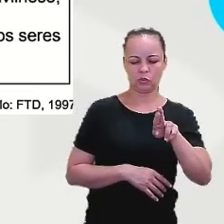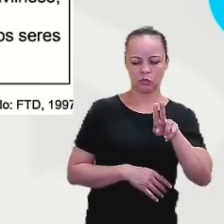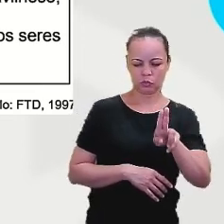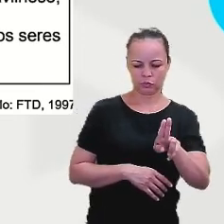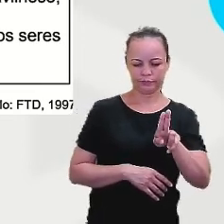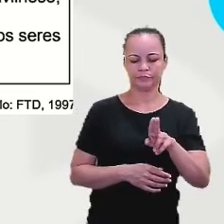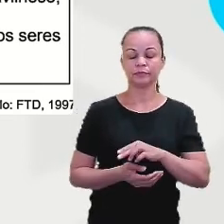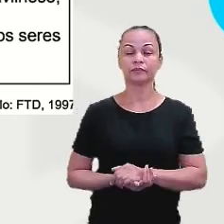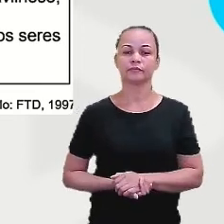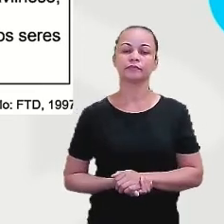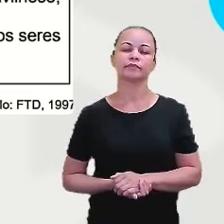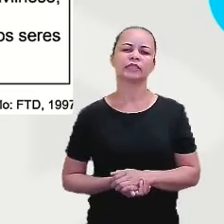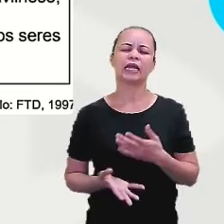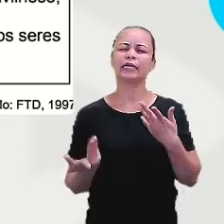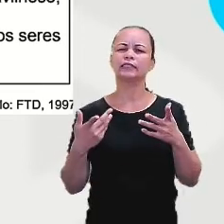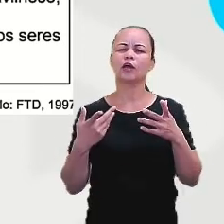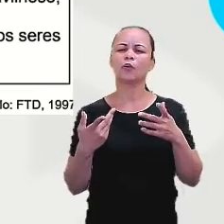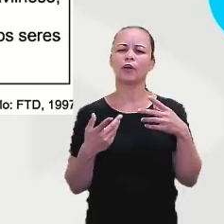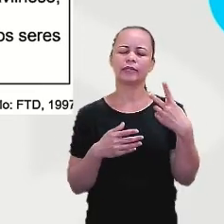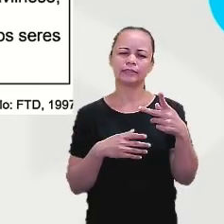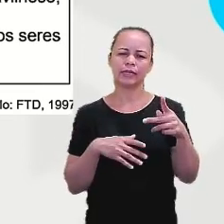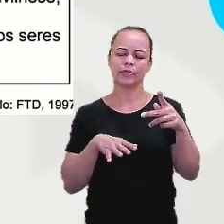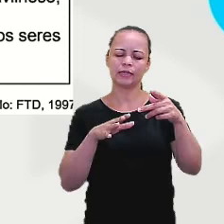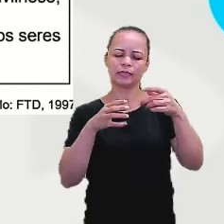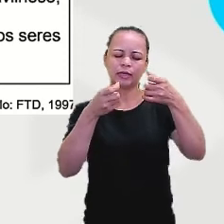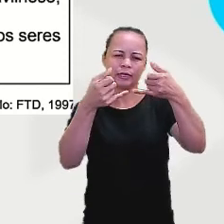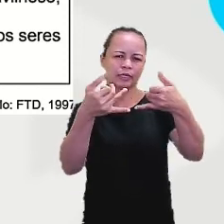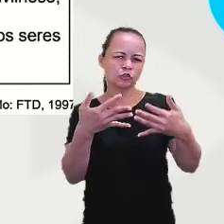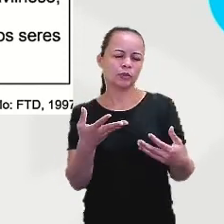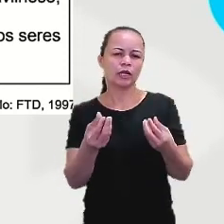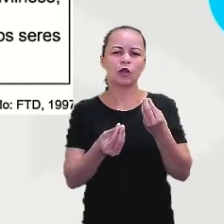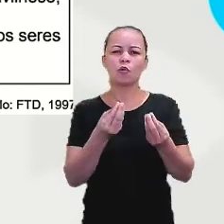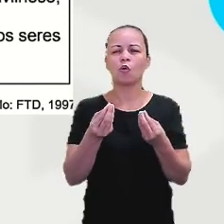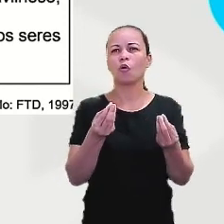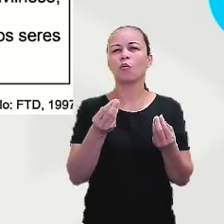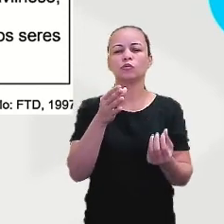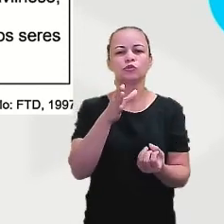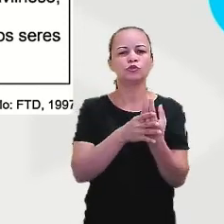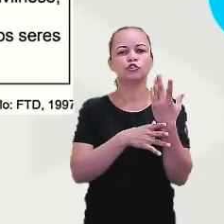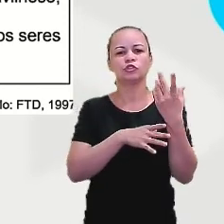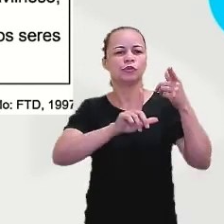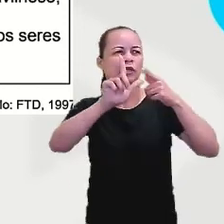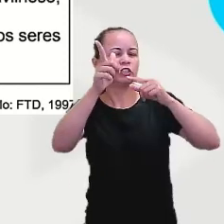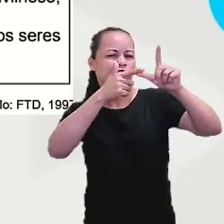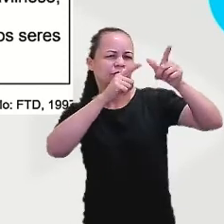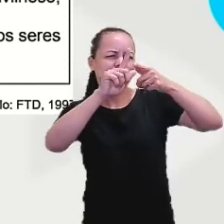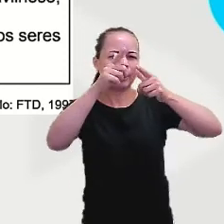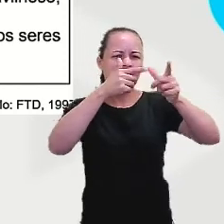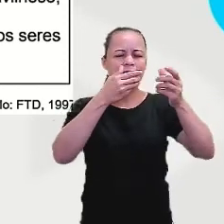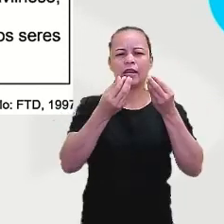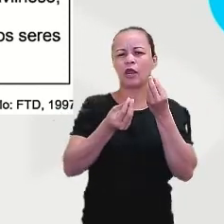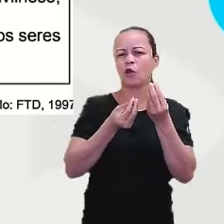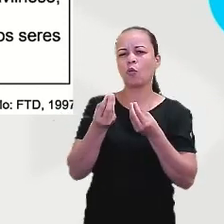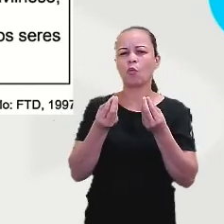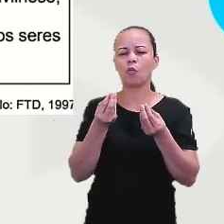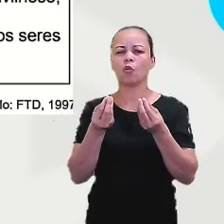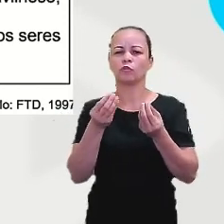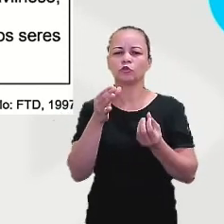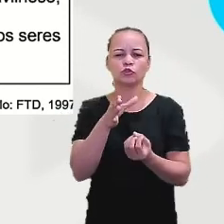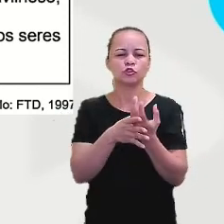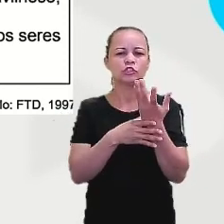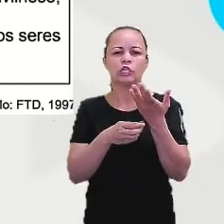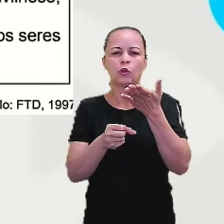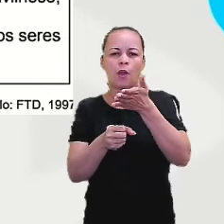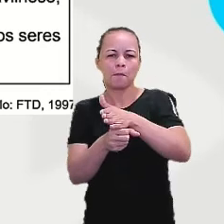que a lenda, ela sempre quer tentar explicar, né? Por exemplo, como surgiram as estrelas, como foi que surgiu ali a mandioca, e no caso aqui